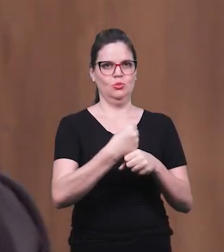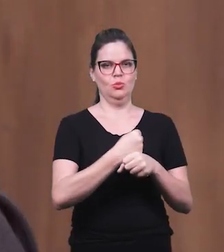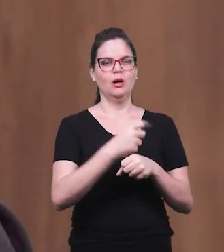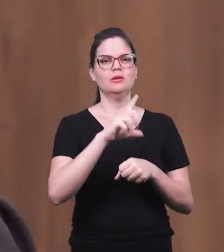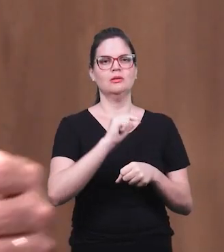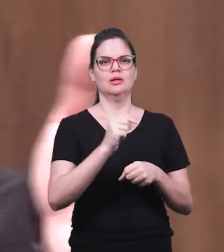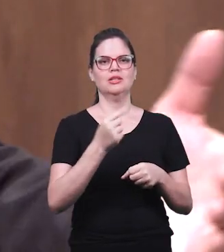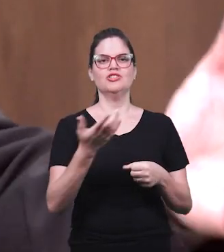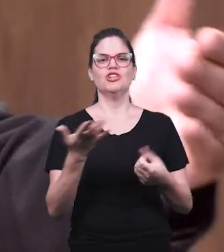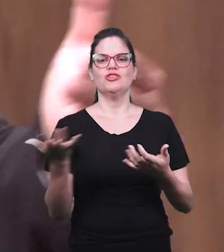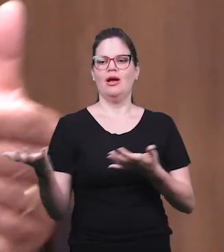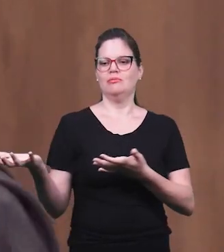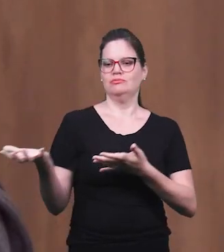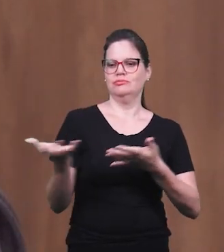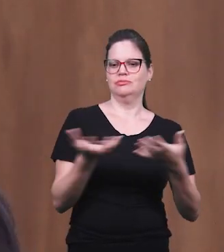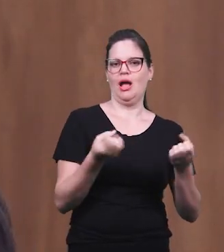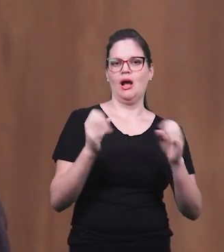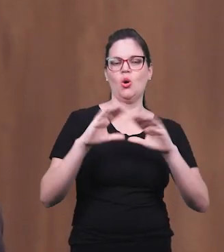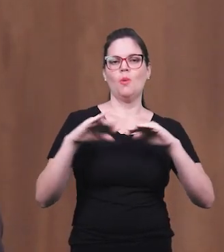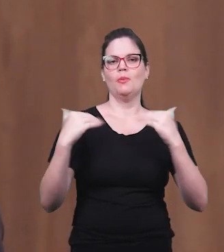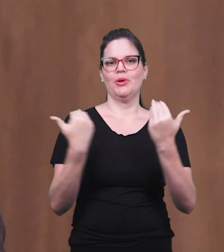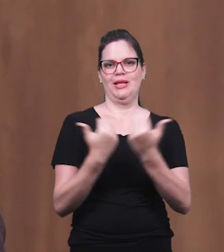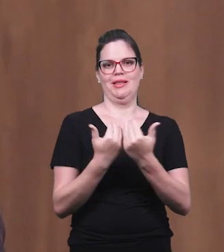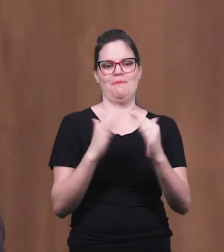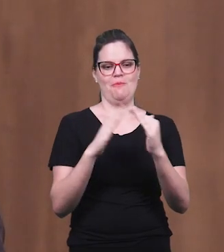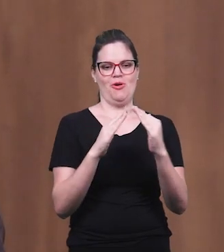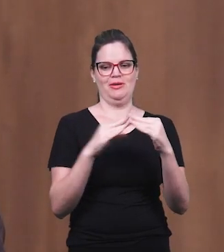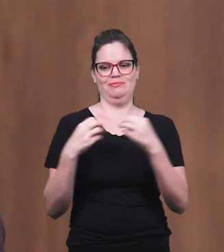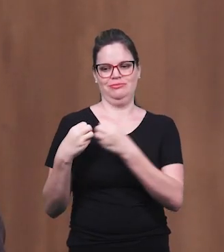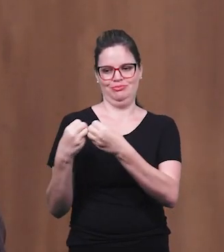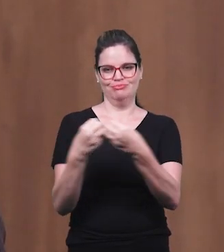recebemos, digamos, a comunidade, né?